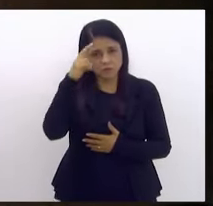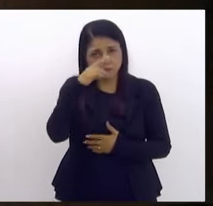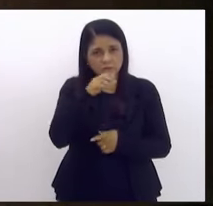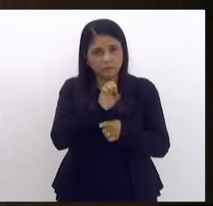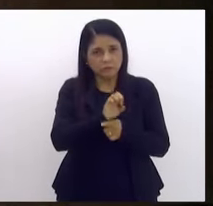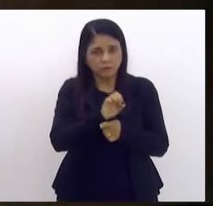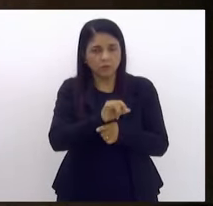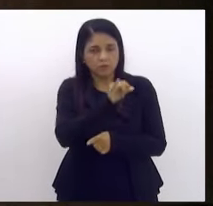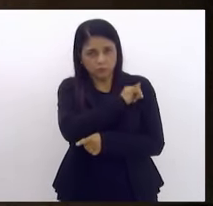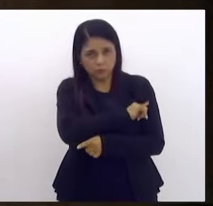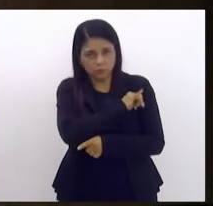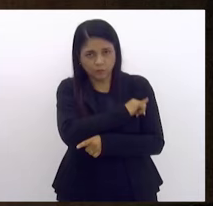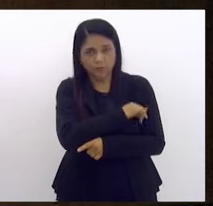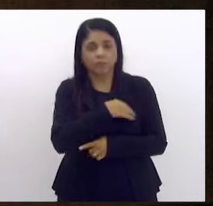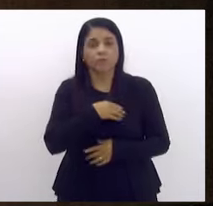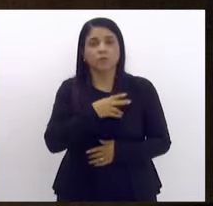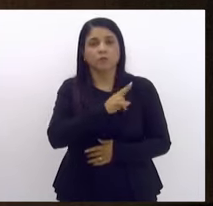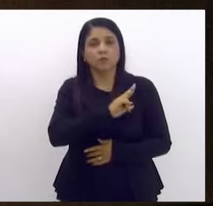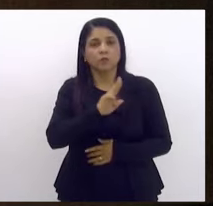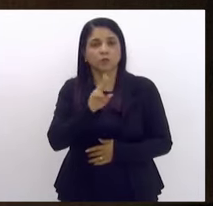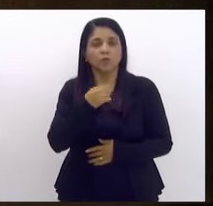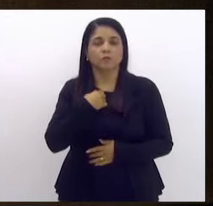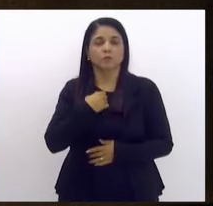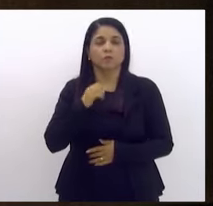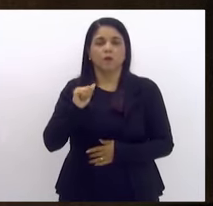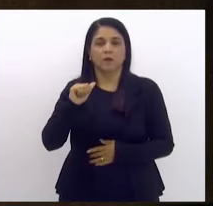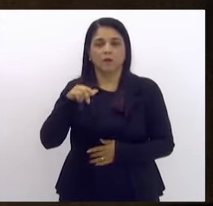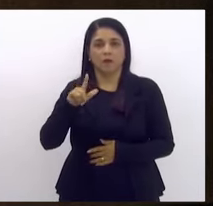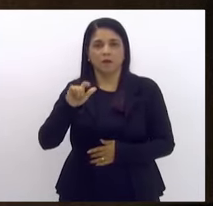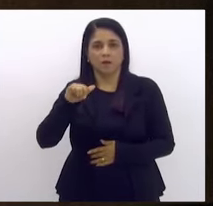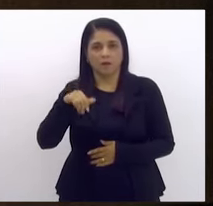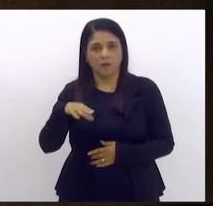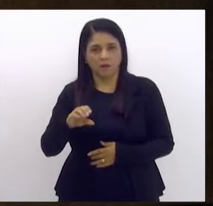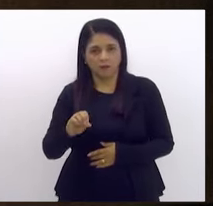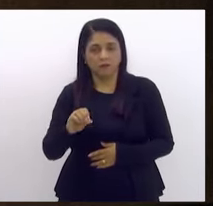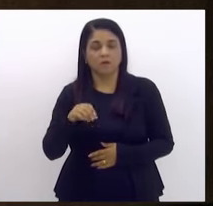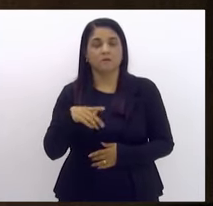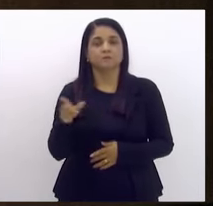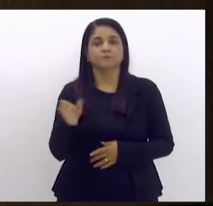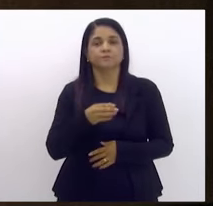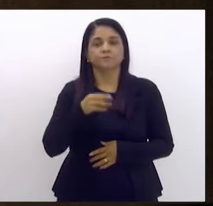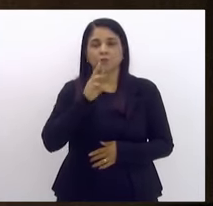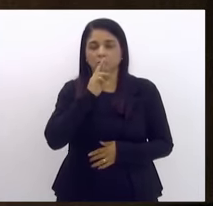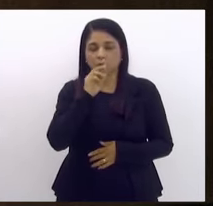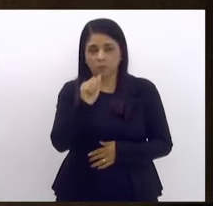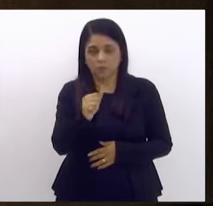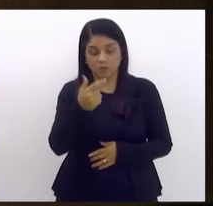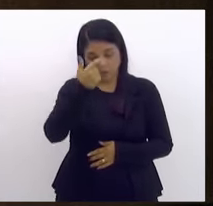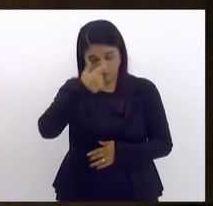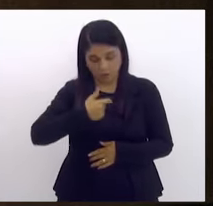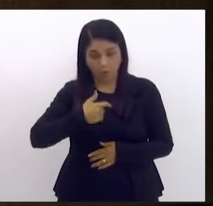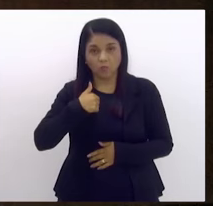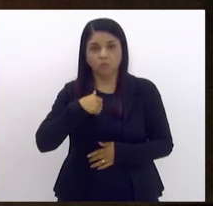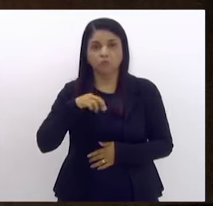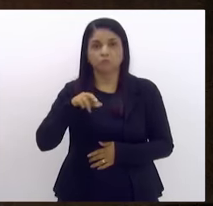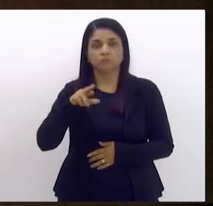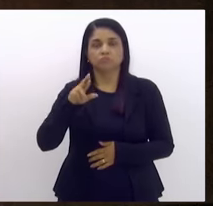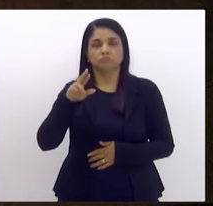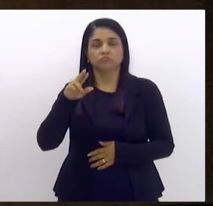Janeiro. E aí, em nome do deputado Alan Lopes, deputado Rodrigo Amorim e eu, deputado Pobel, nós estivemos em